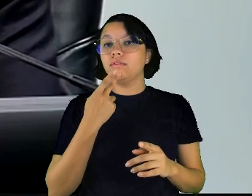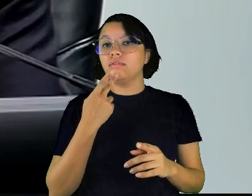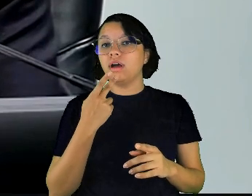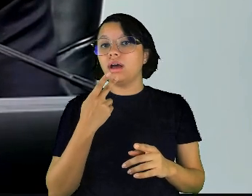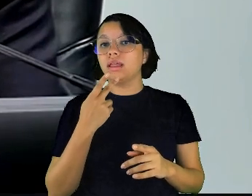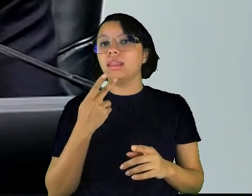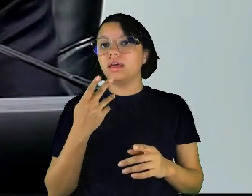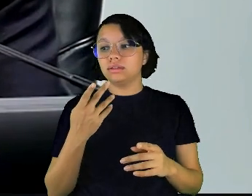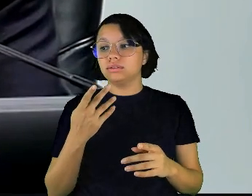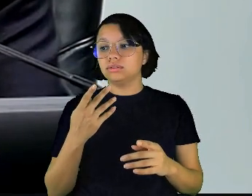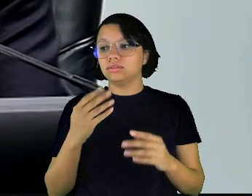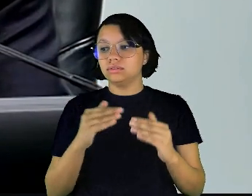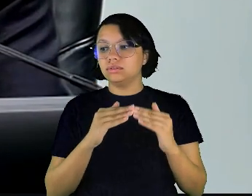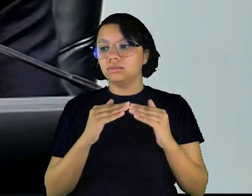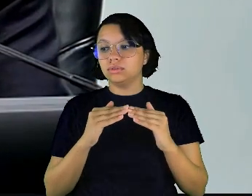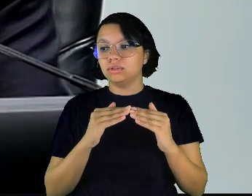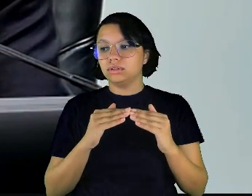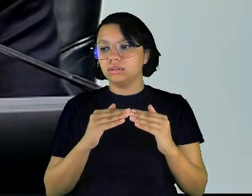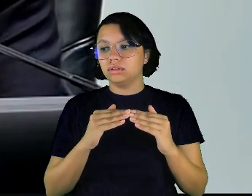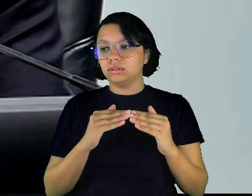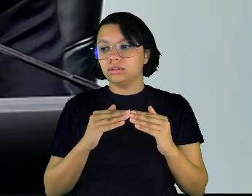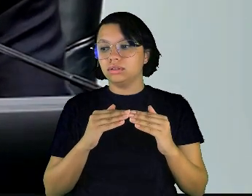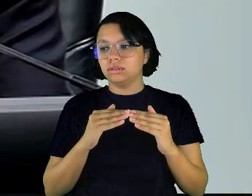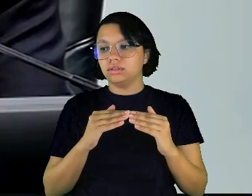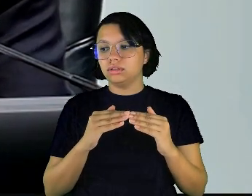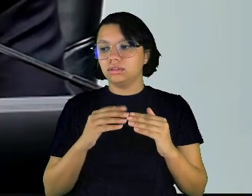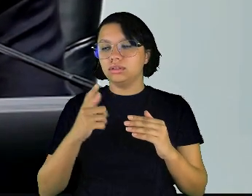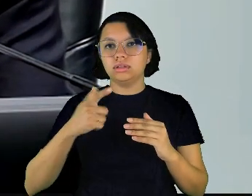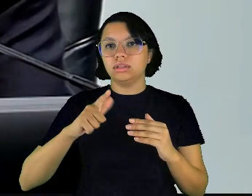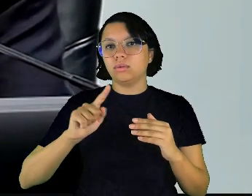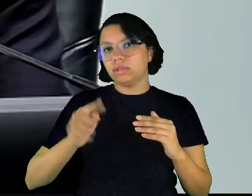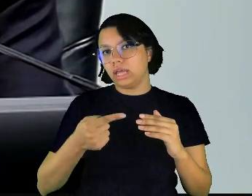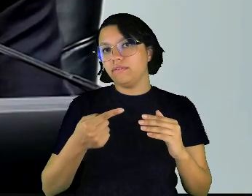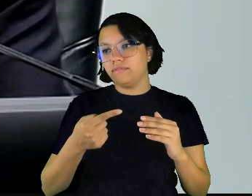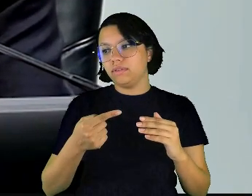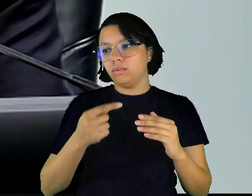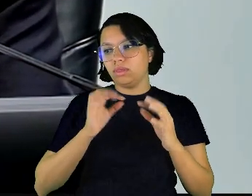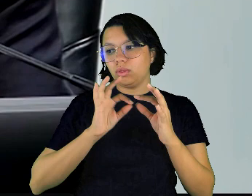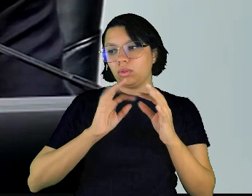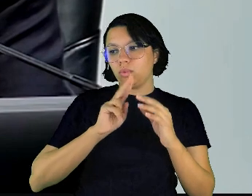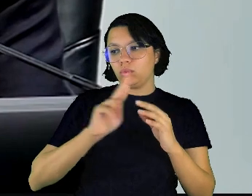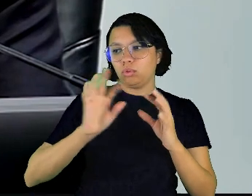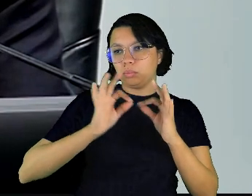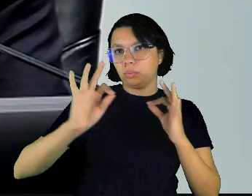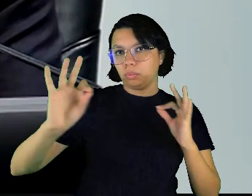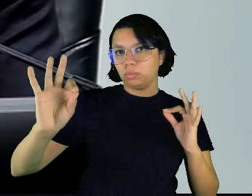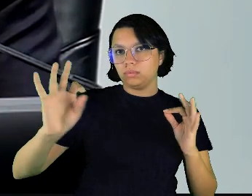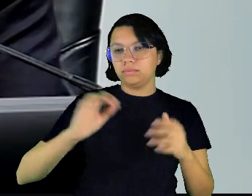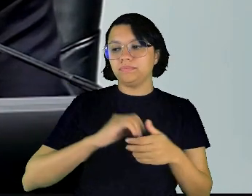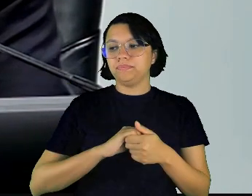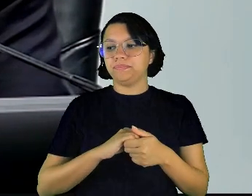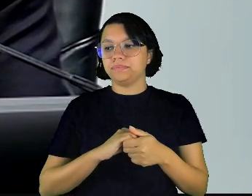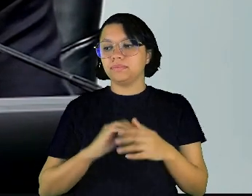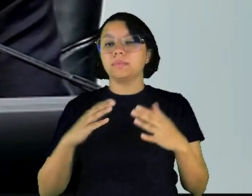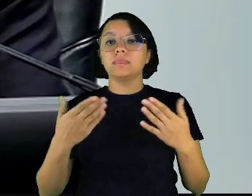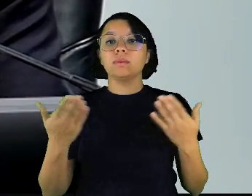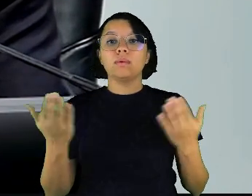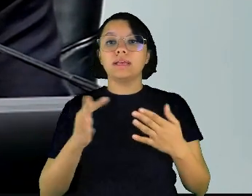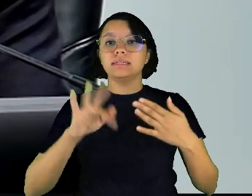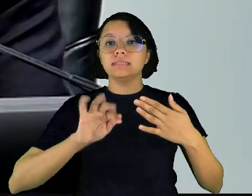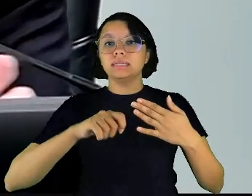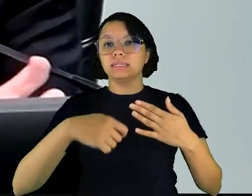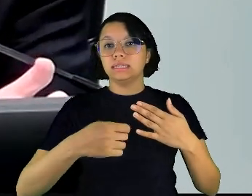acordo. Não tem vírgula, é sentença trabalhista homologatória. Sentença trabalhista homologatória, né? Então, é a sentença trabalhista